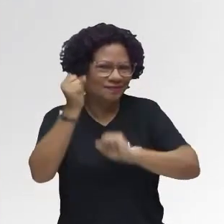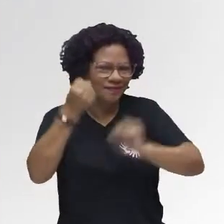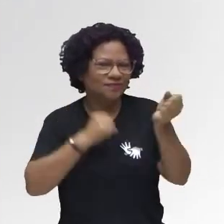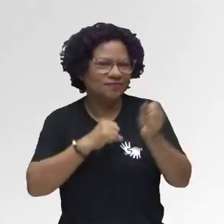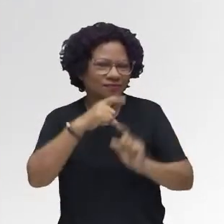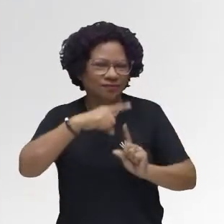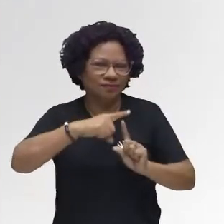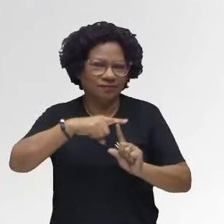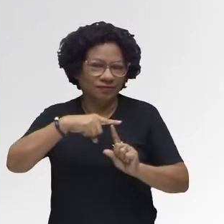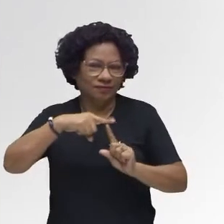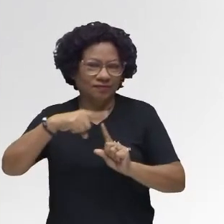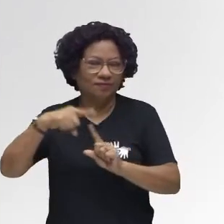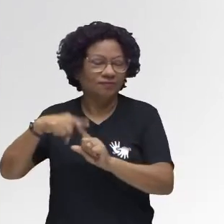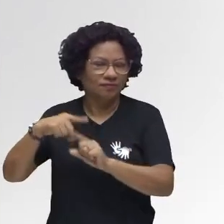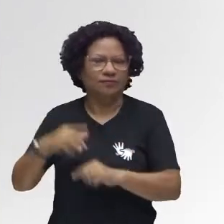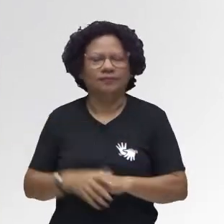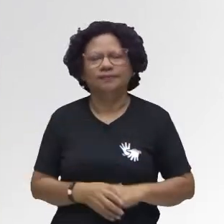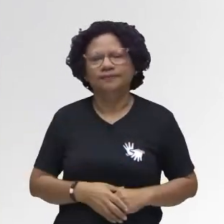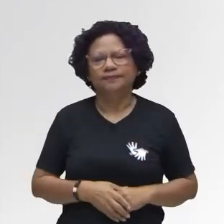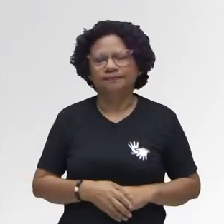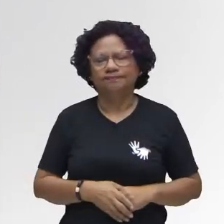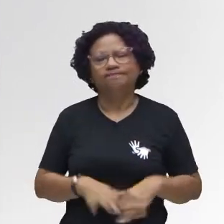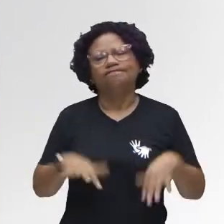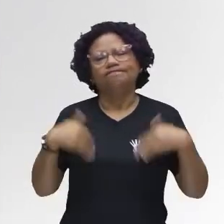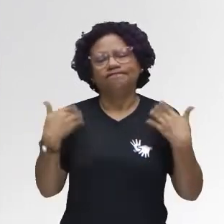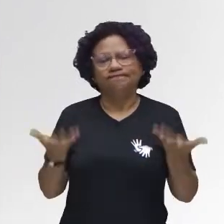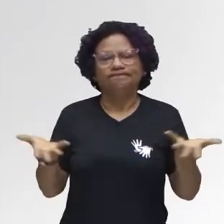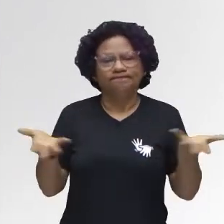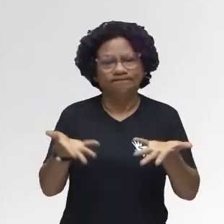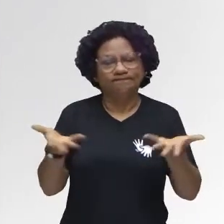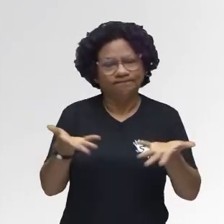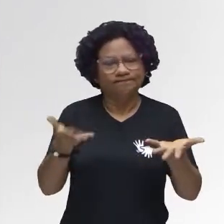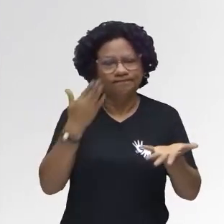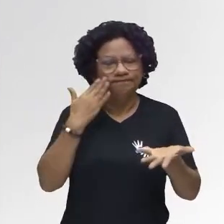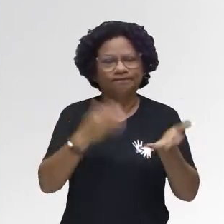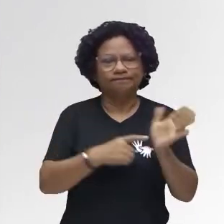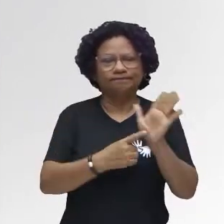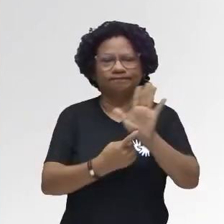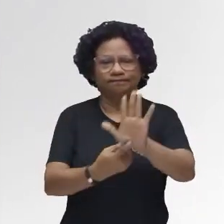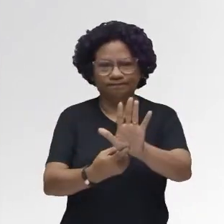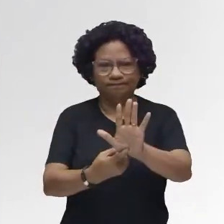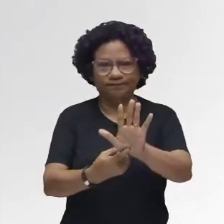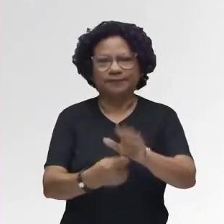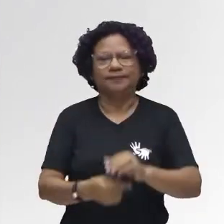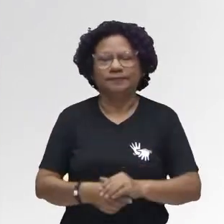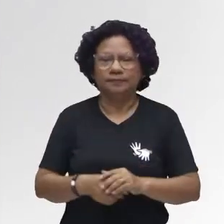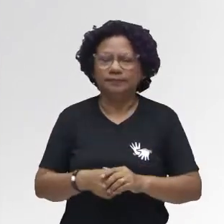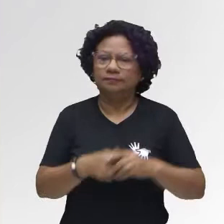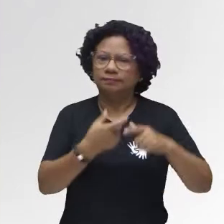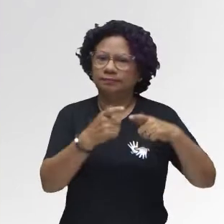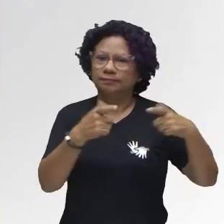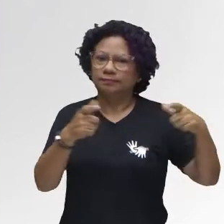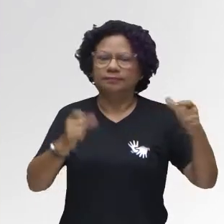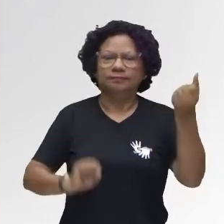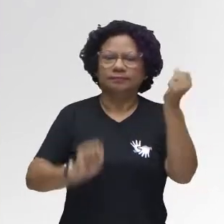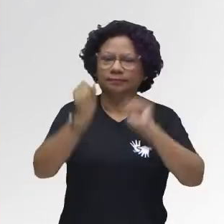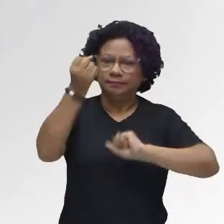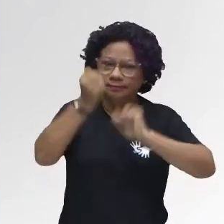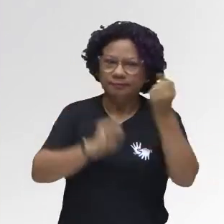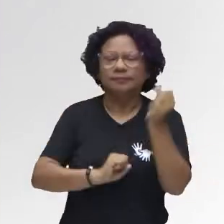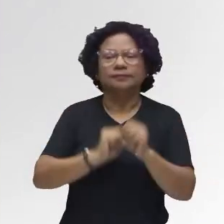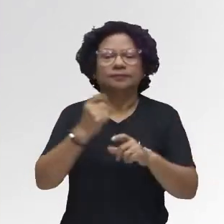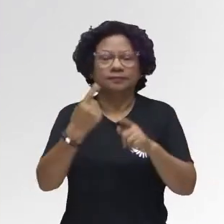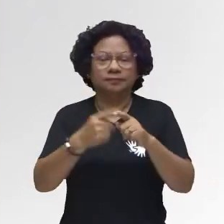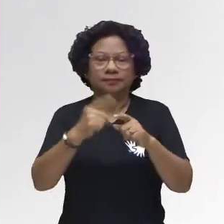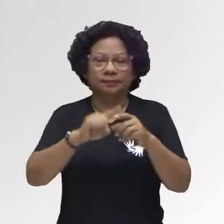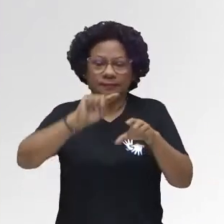vamos apresentar duas primeiras, que são as duas principais, as duas mais grandes, que é a indústria extrativista.